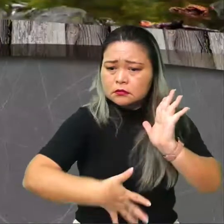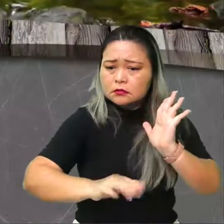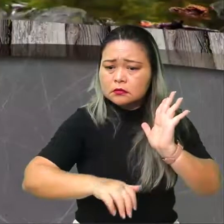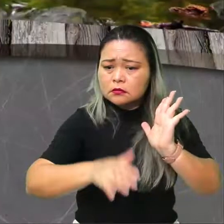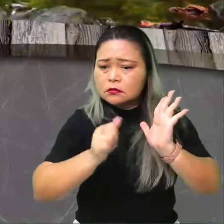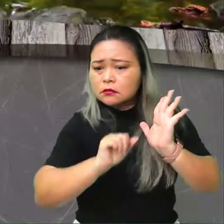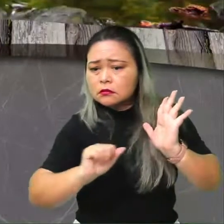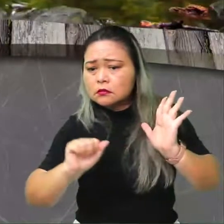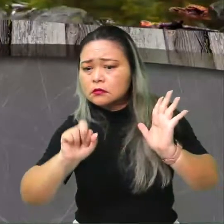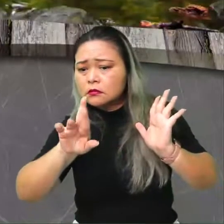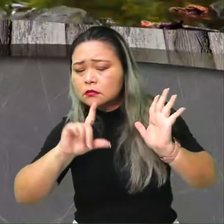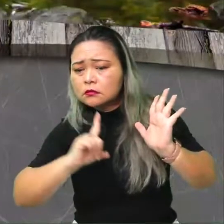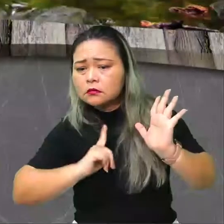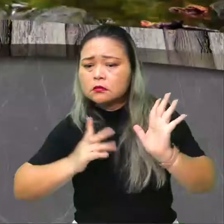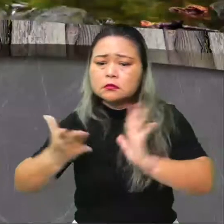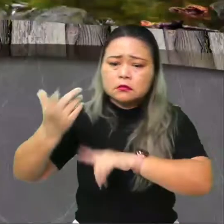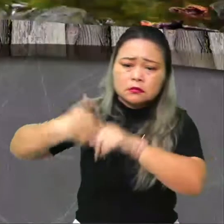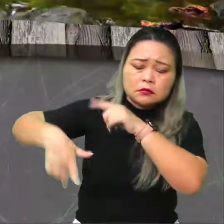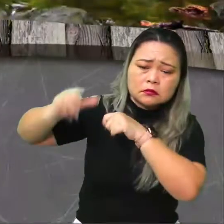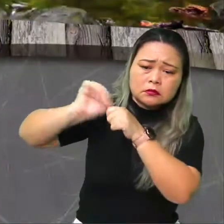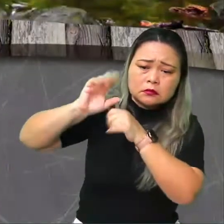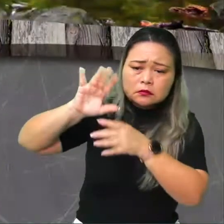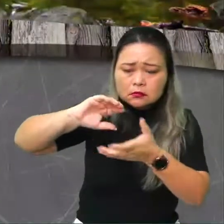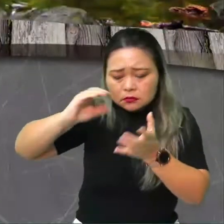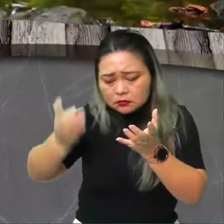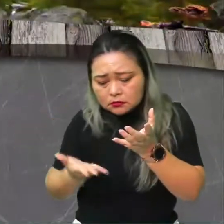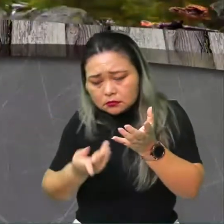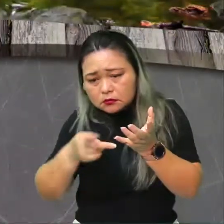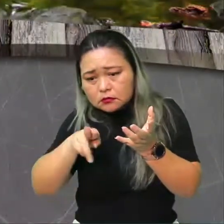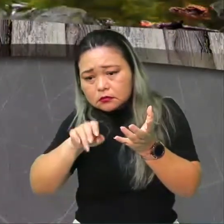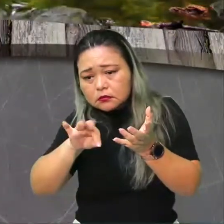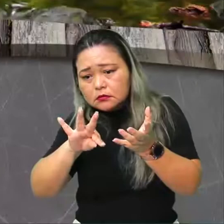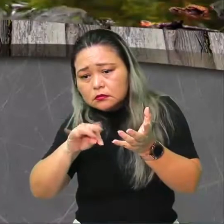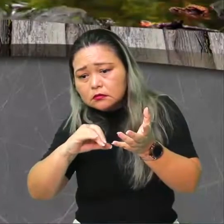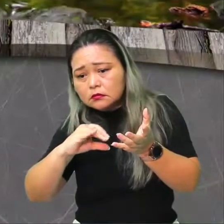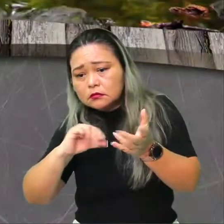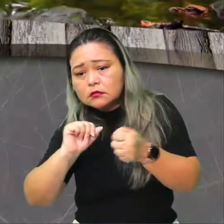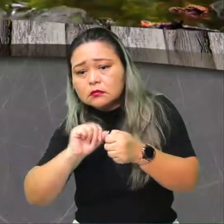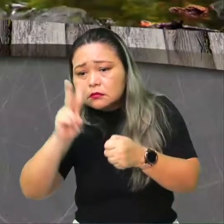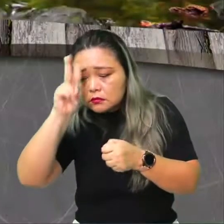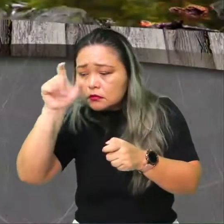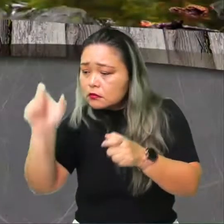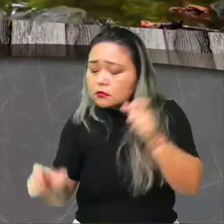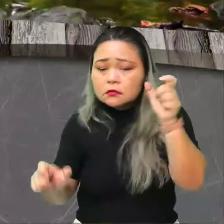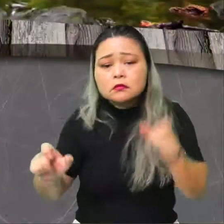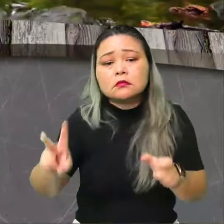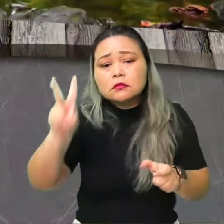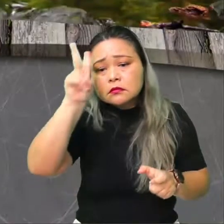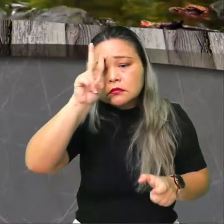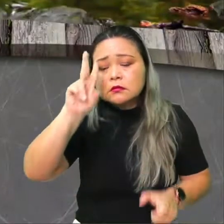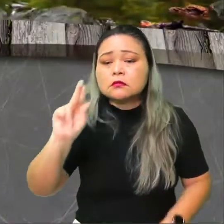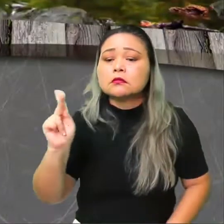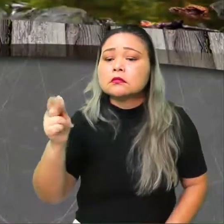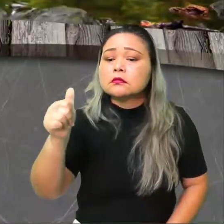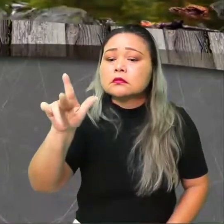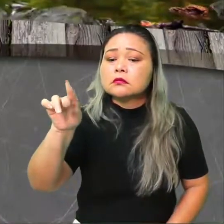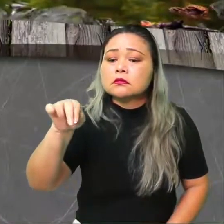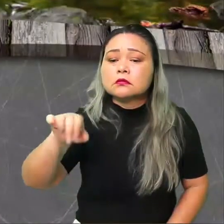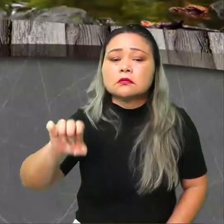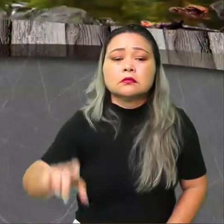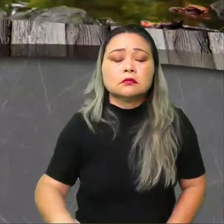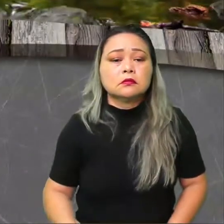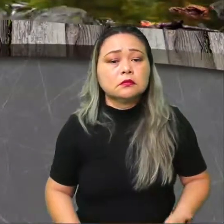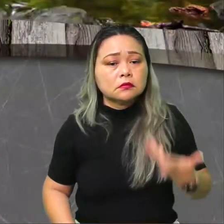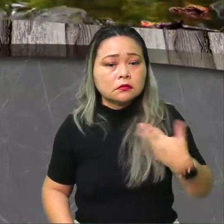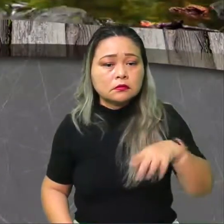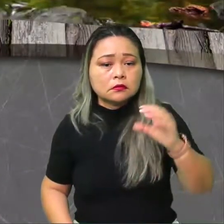atmosfera primitiva, a formação da sopa pré-biótica? Estão lembrando do nome deles? Oparin Haldane? Então, vamos lá.